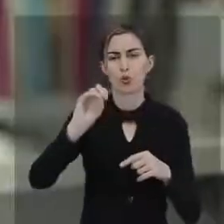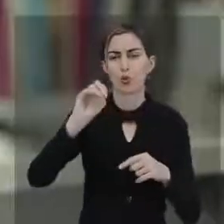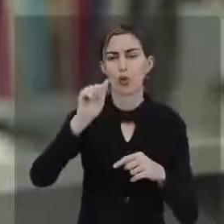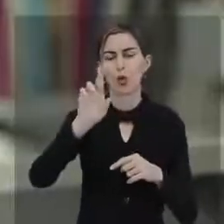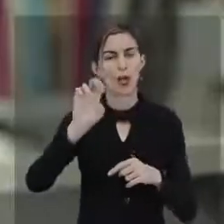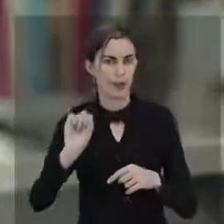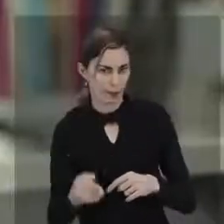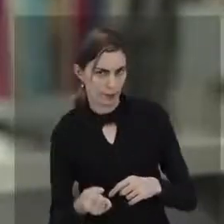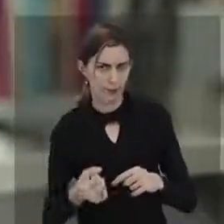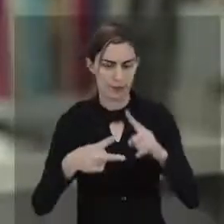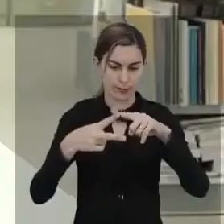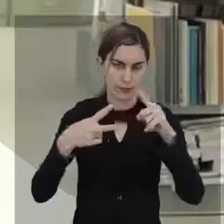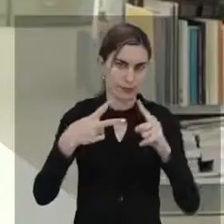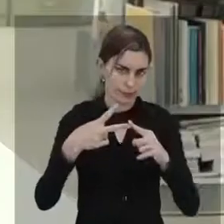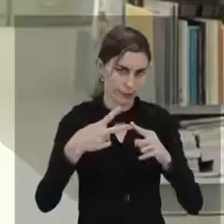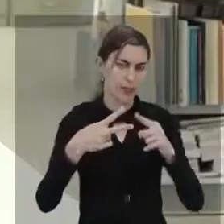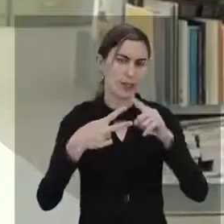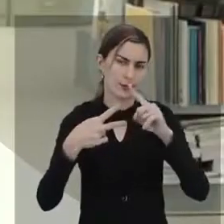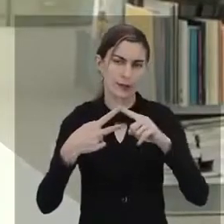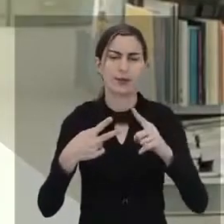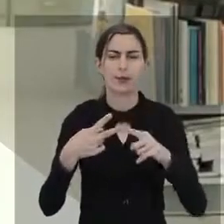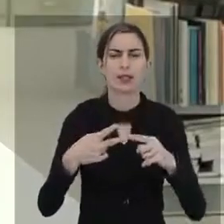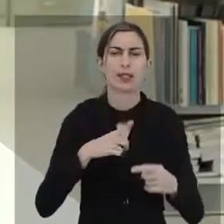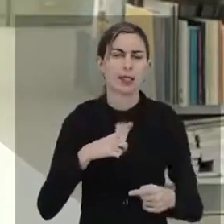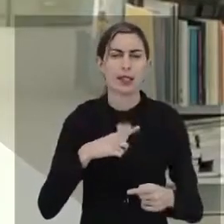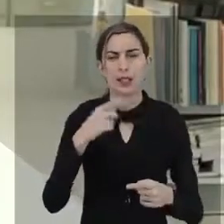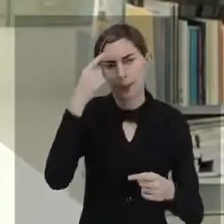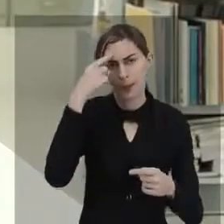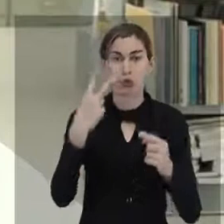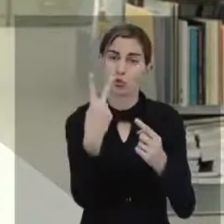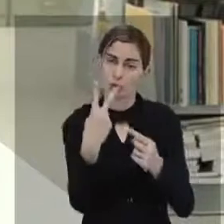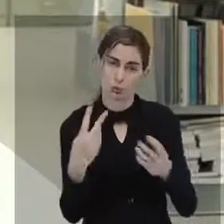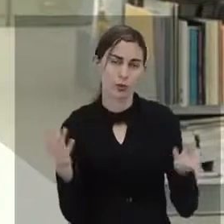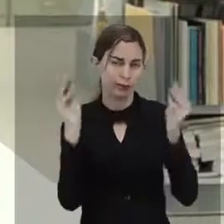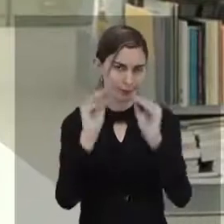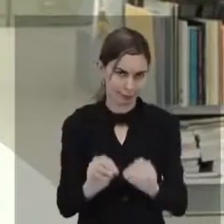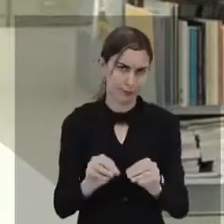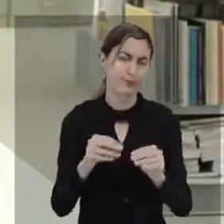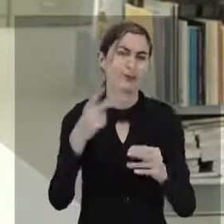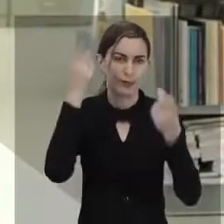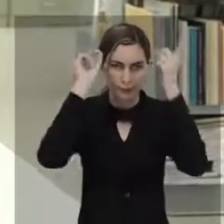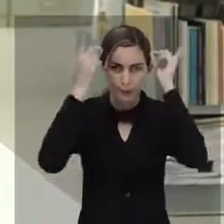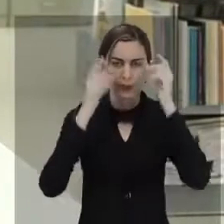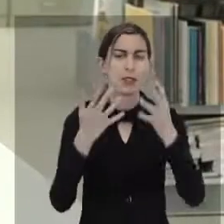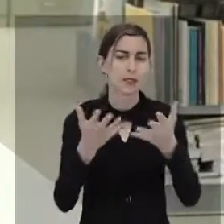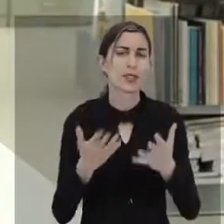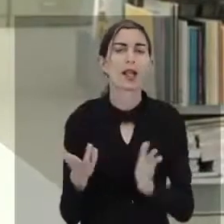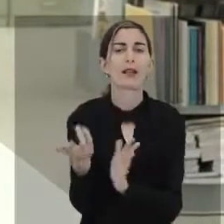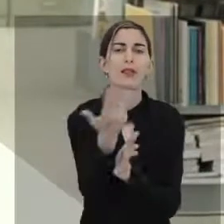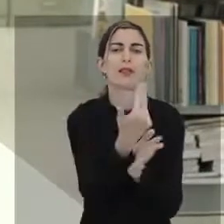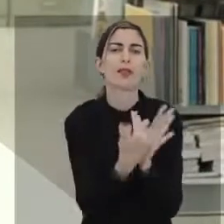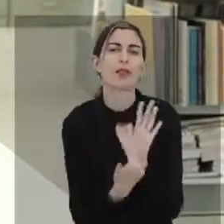Então imagine que você tem um hardware, você adicionou essas permissões no seu Android Manifest e você quer